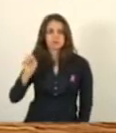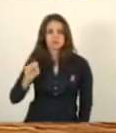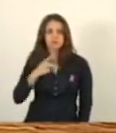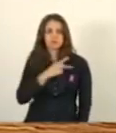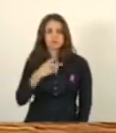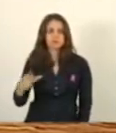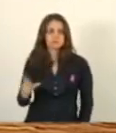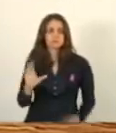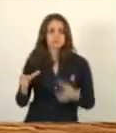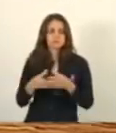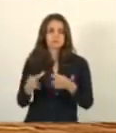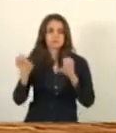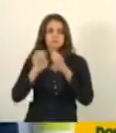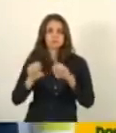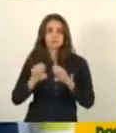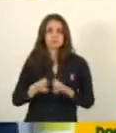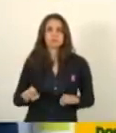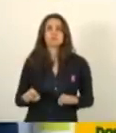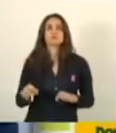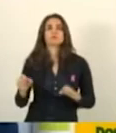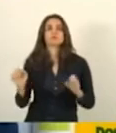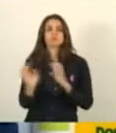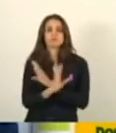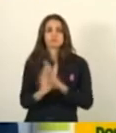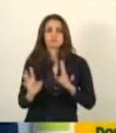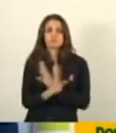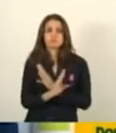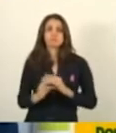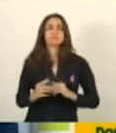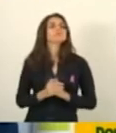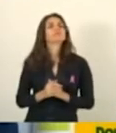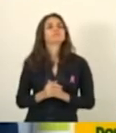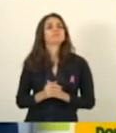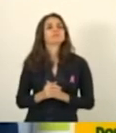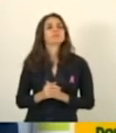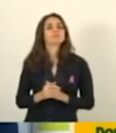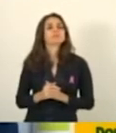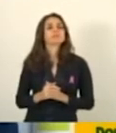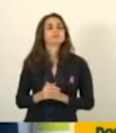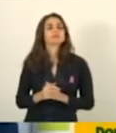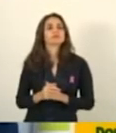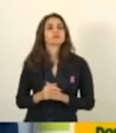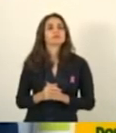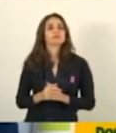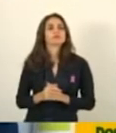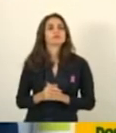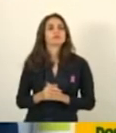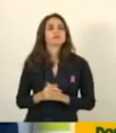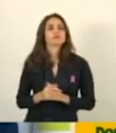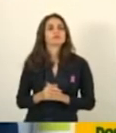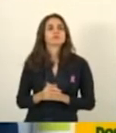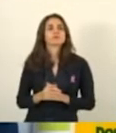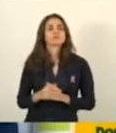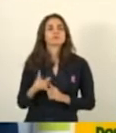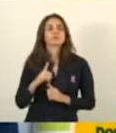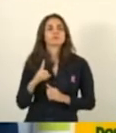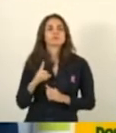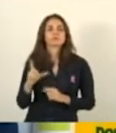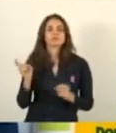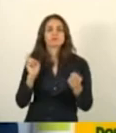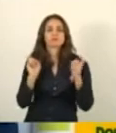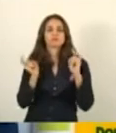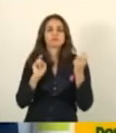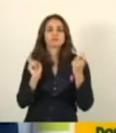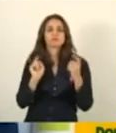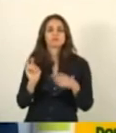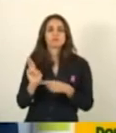de Infraestrutura e Mobilidade Urbana. Nós tivemos uma reunião com vários representantes